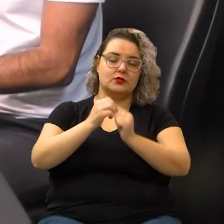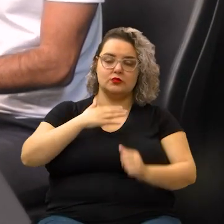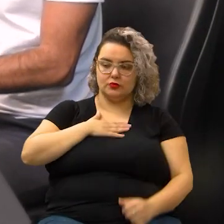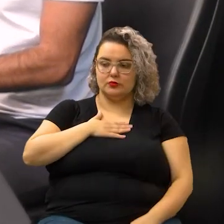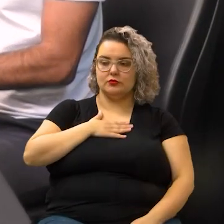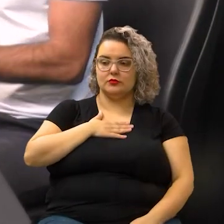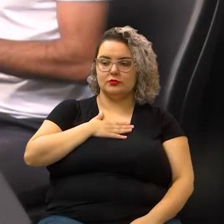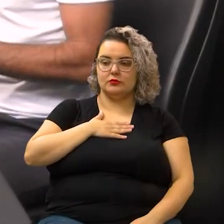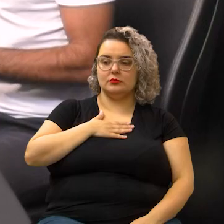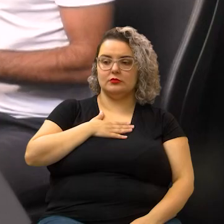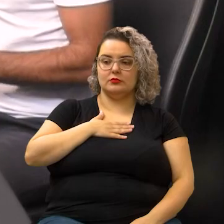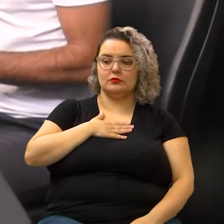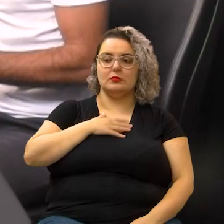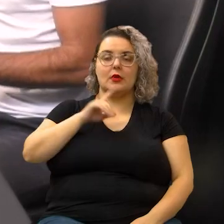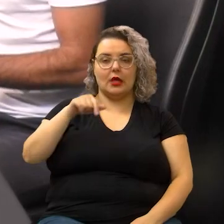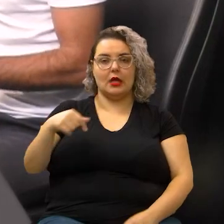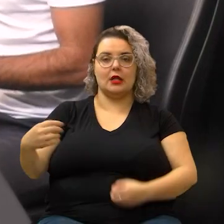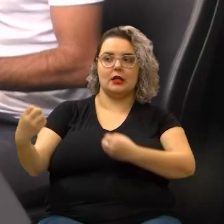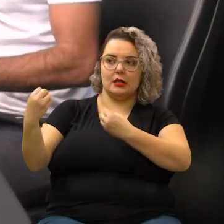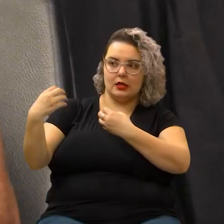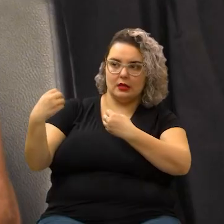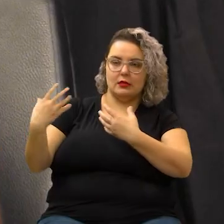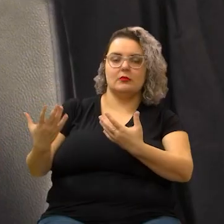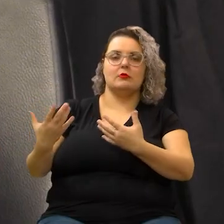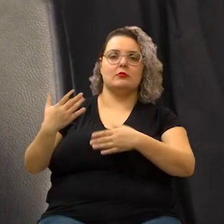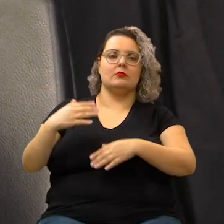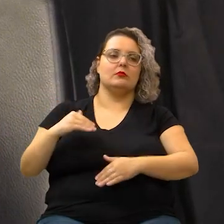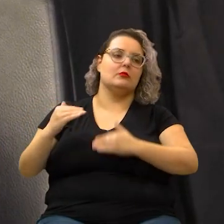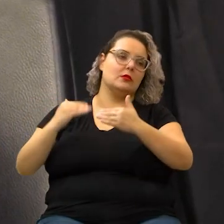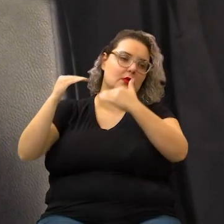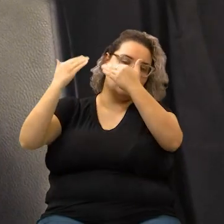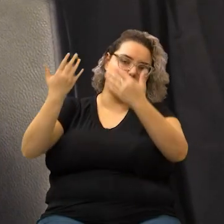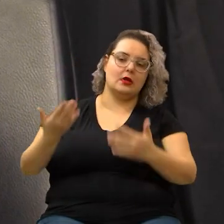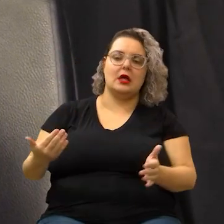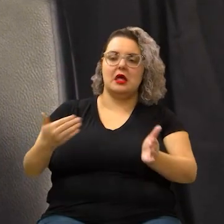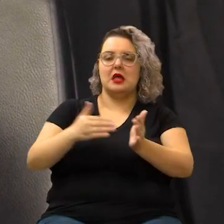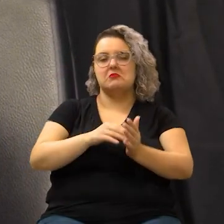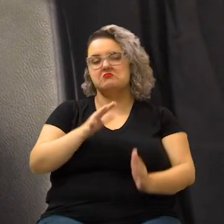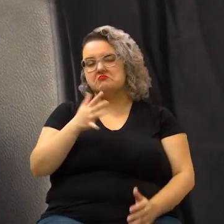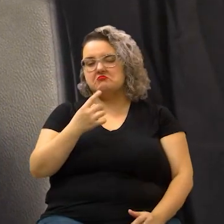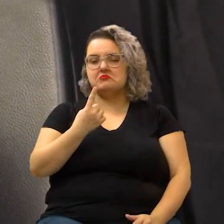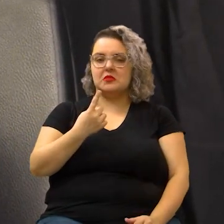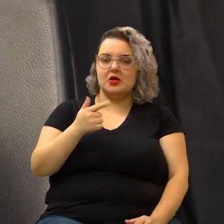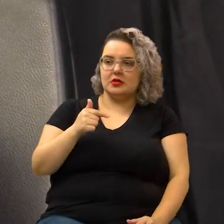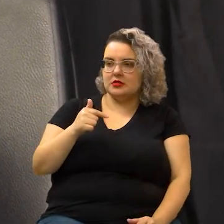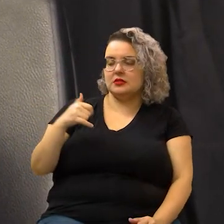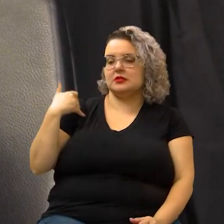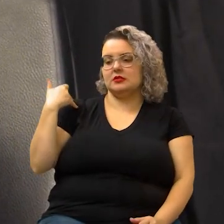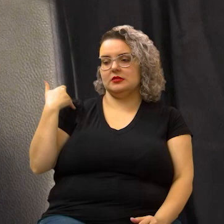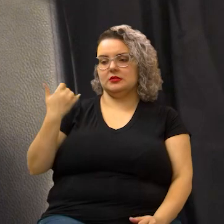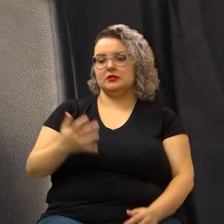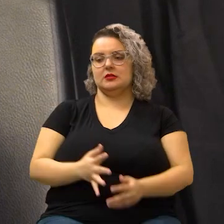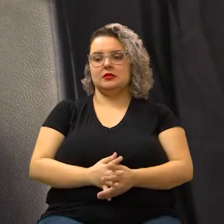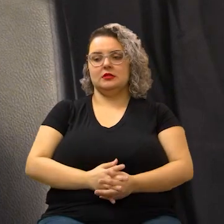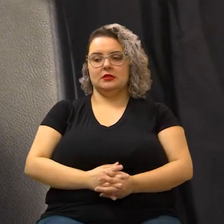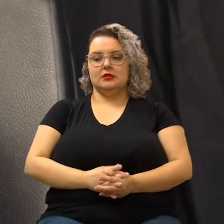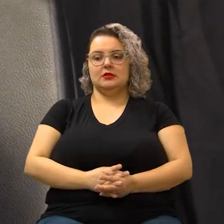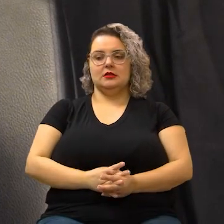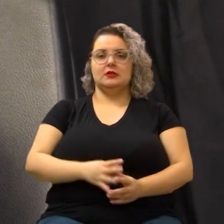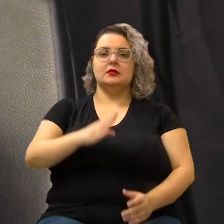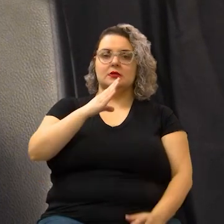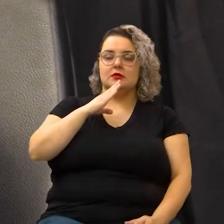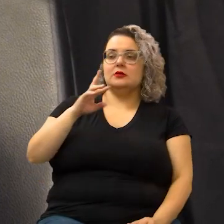comigo. Então ela, bem dizer, que me criou nesse período até os meus 17 anos, né, que